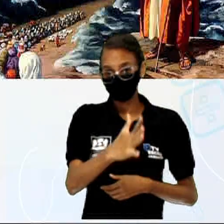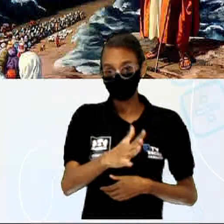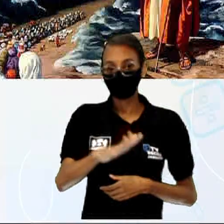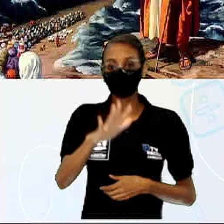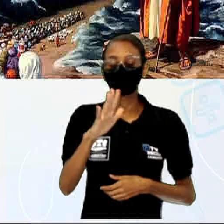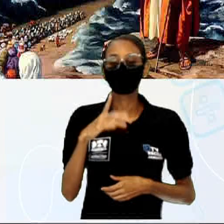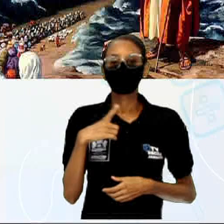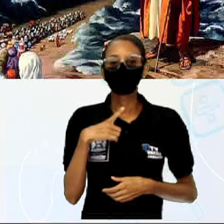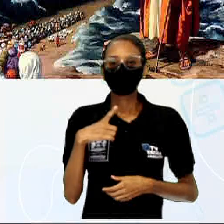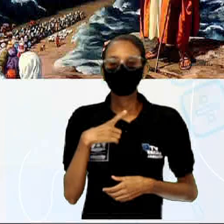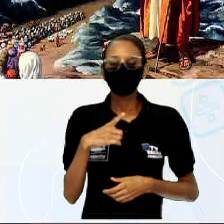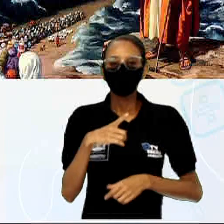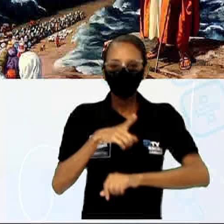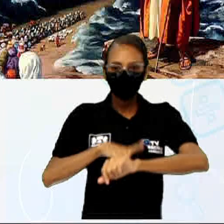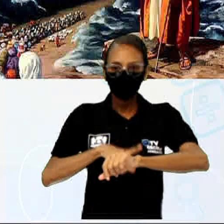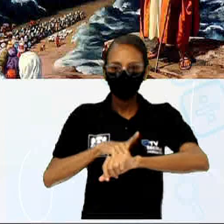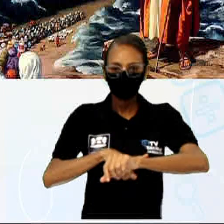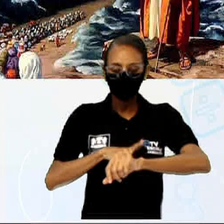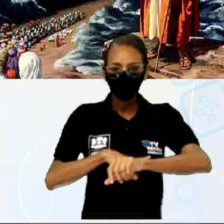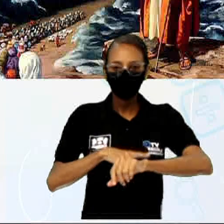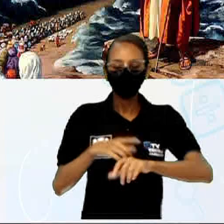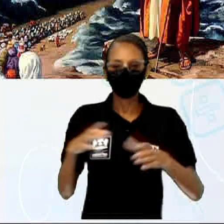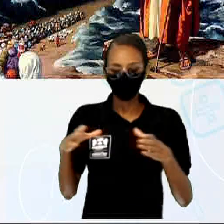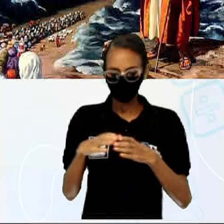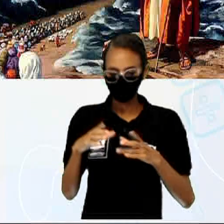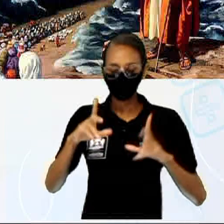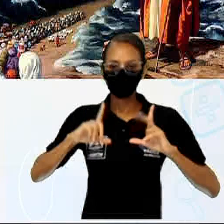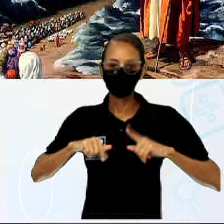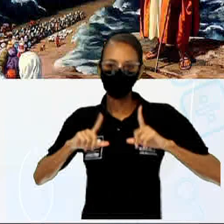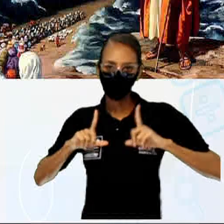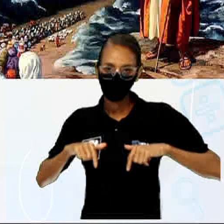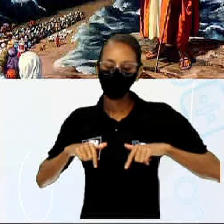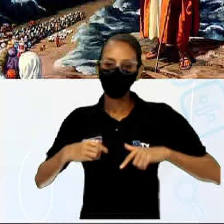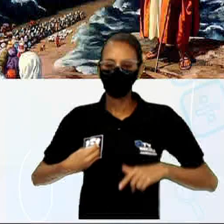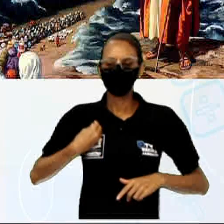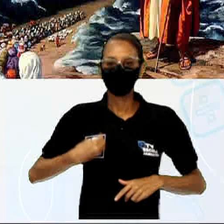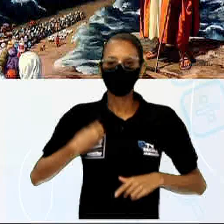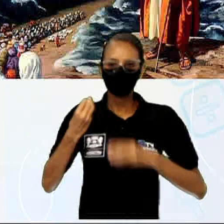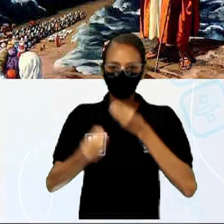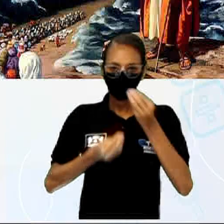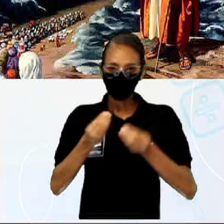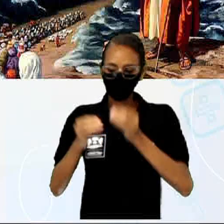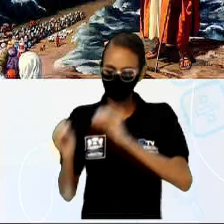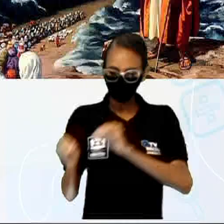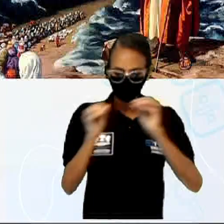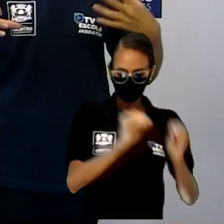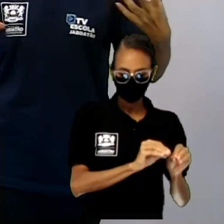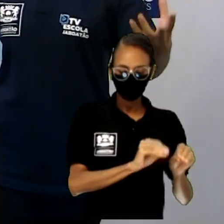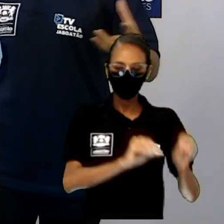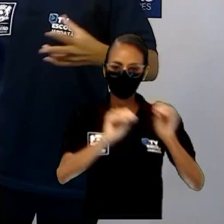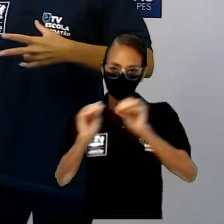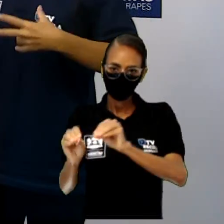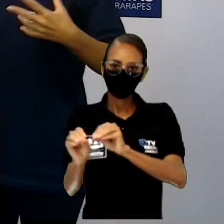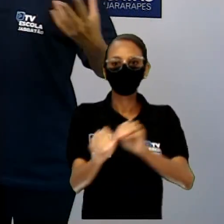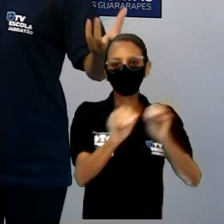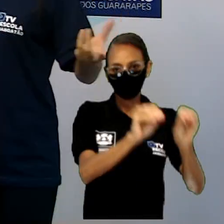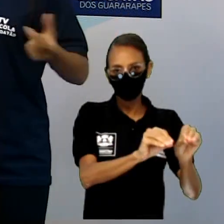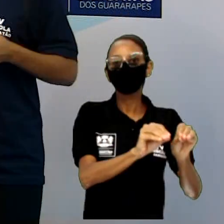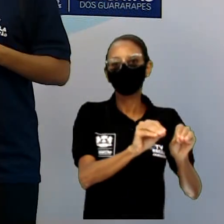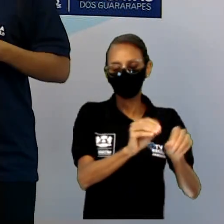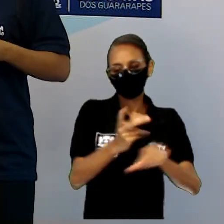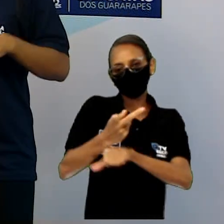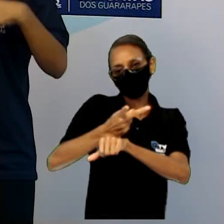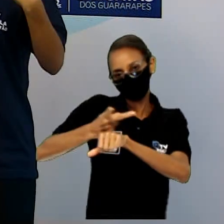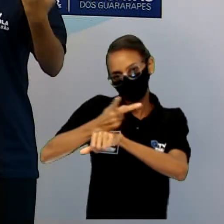breve período em que os hebreus viveram como nômades na Península do Sinai. Ou seja, eles ficavam ali, ó, circulando em busca de